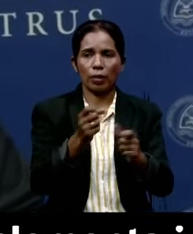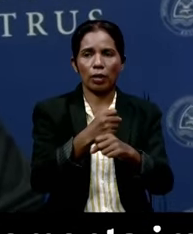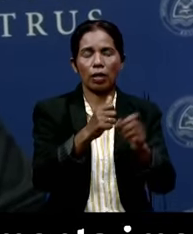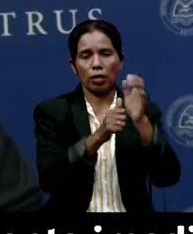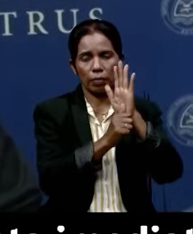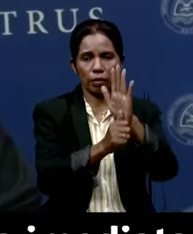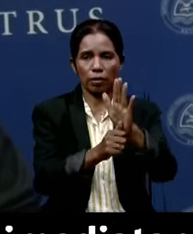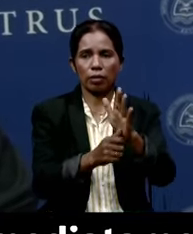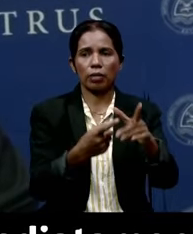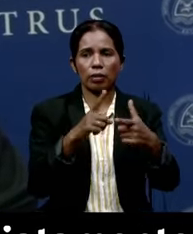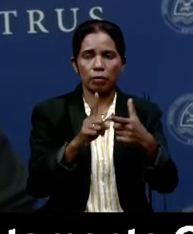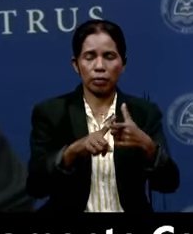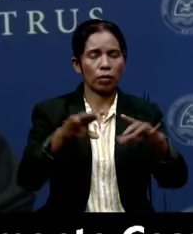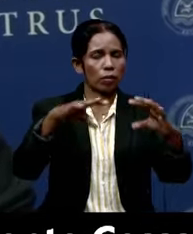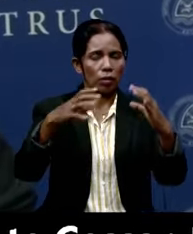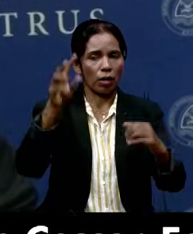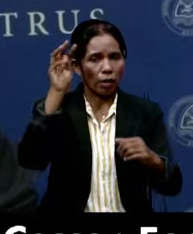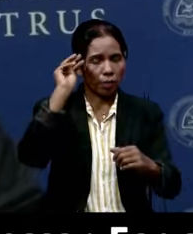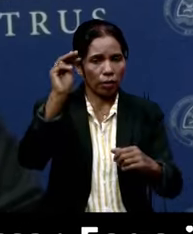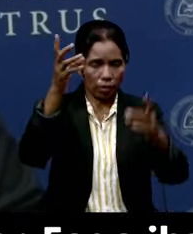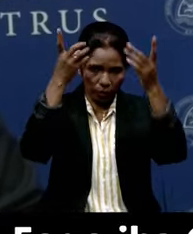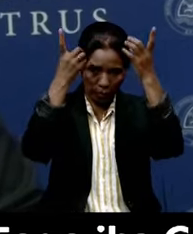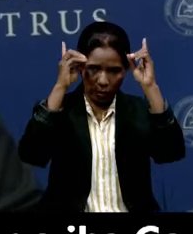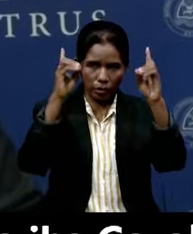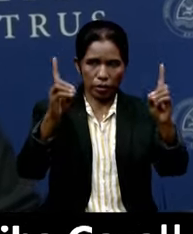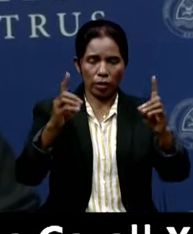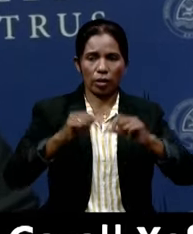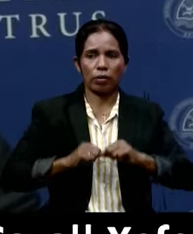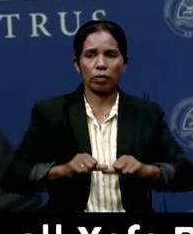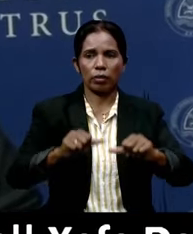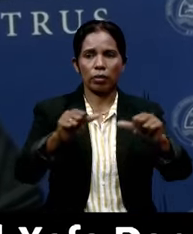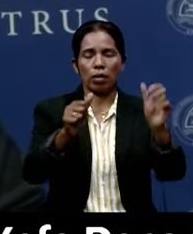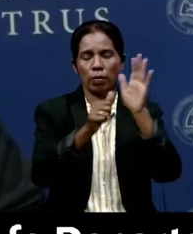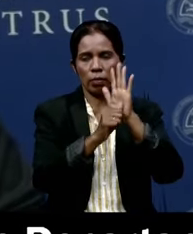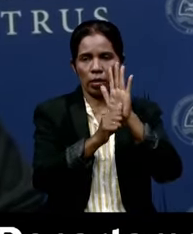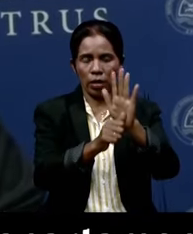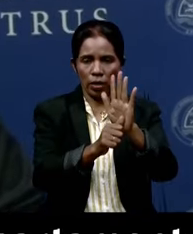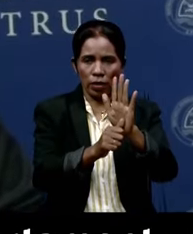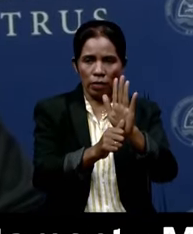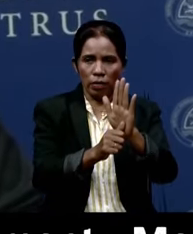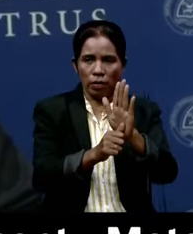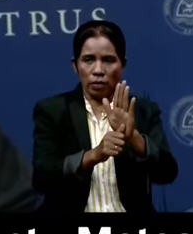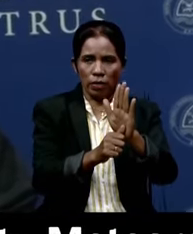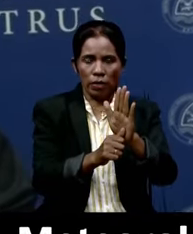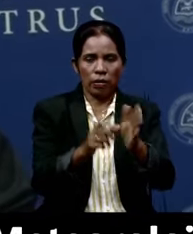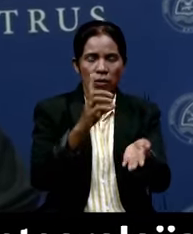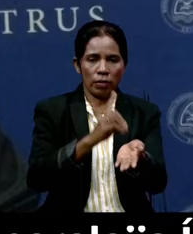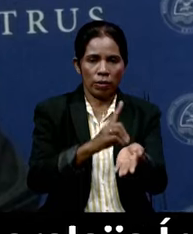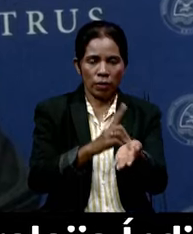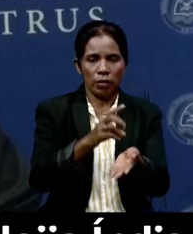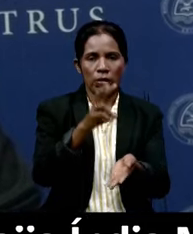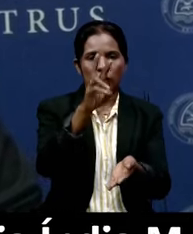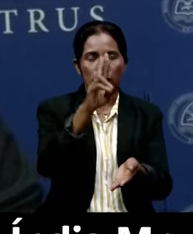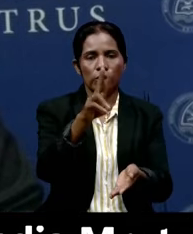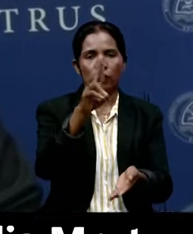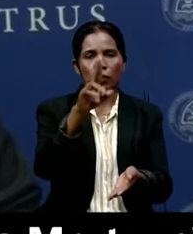apreciação, no ne Conselho Ministro decide, continua, apresenta, designa Dr. Rui Pereira dos